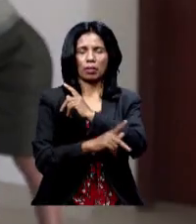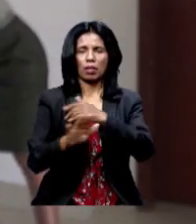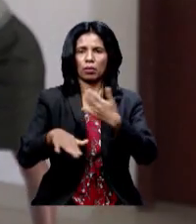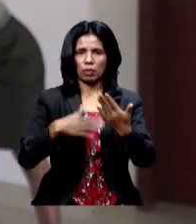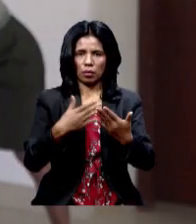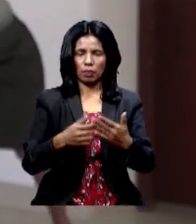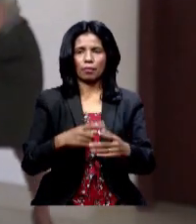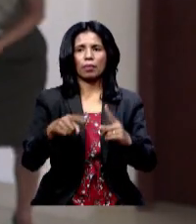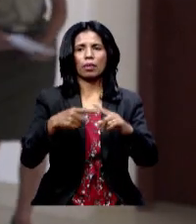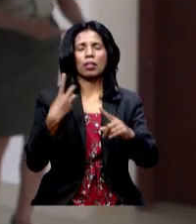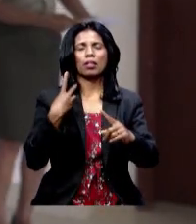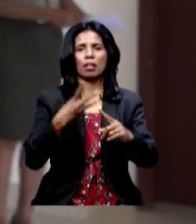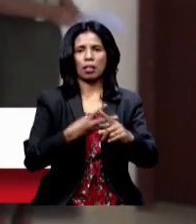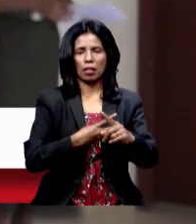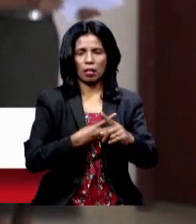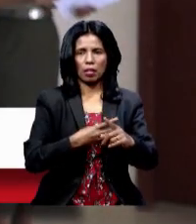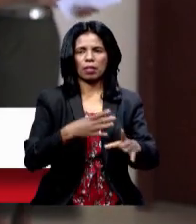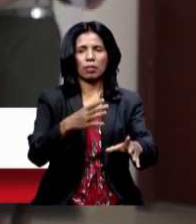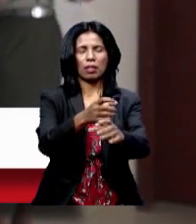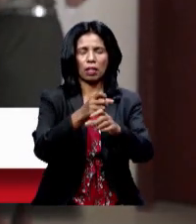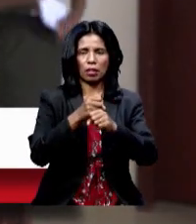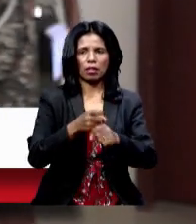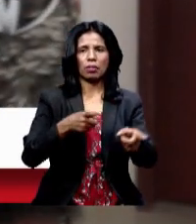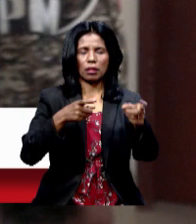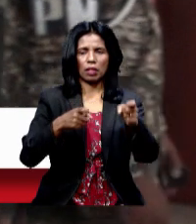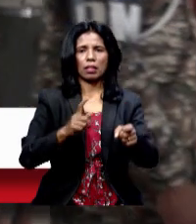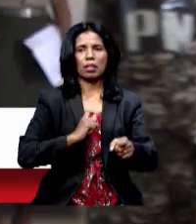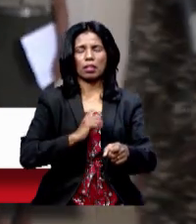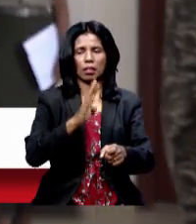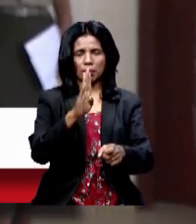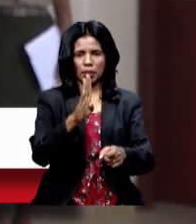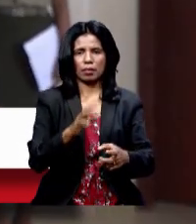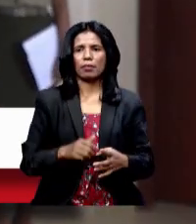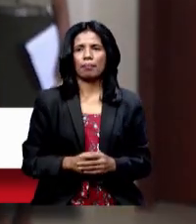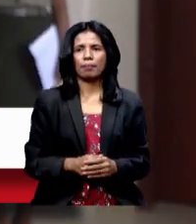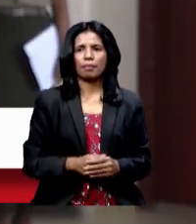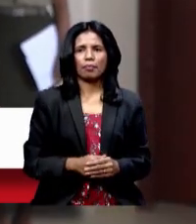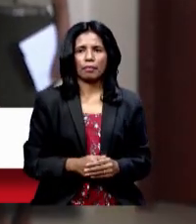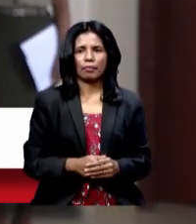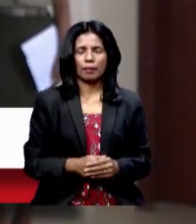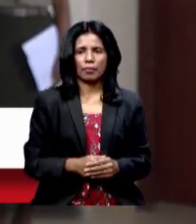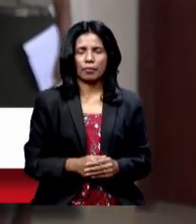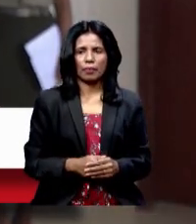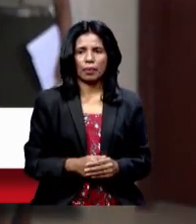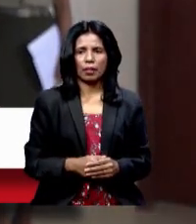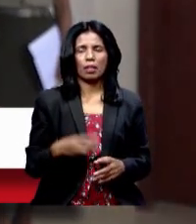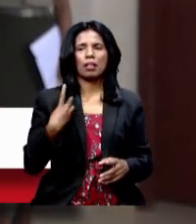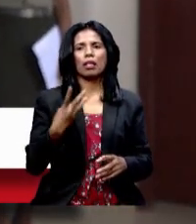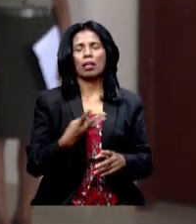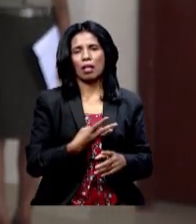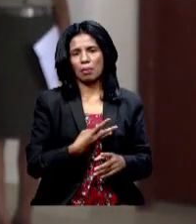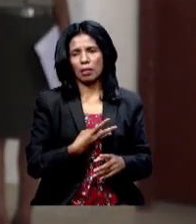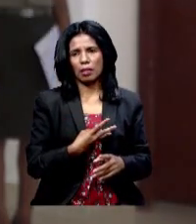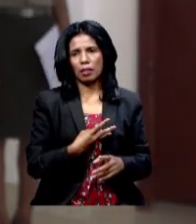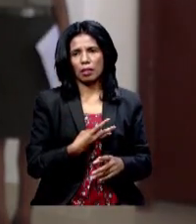Amihalo contra-golpe, Udehadau Kilat e Taibesi, Ami. Ami contacto al fate